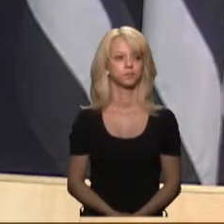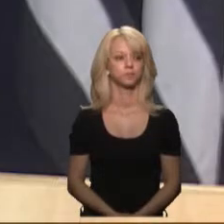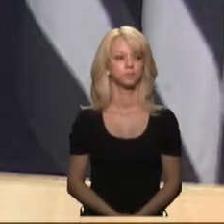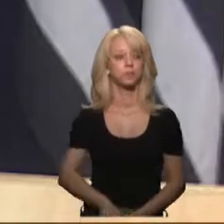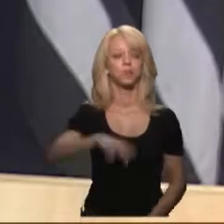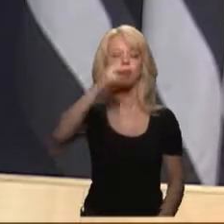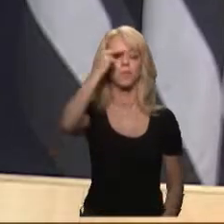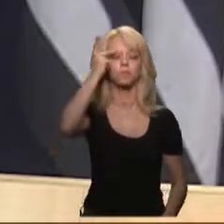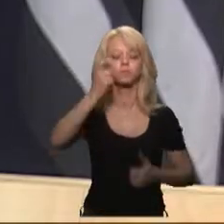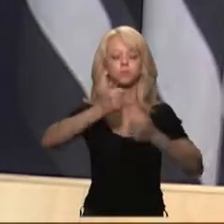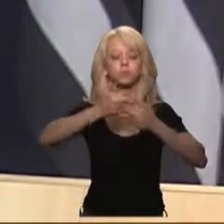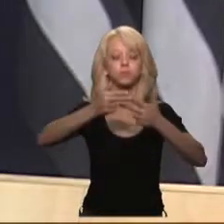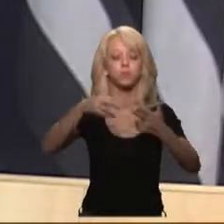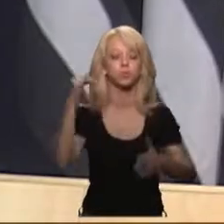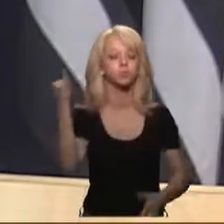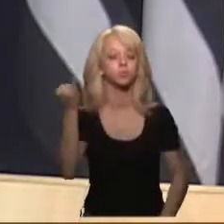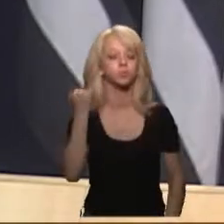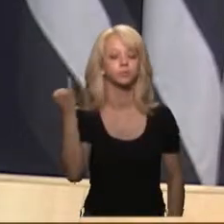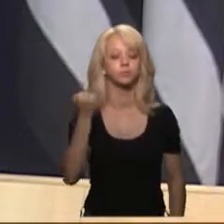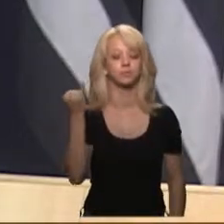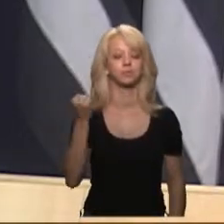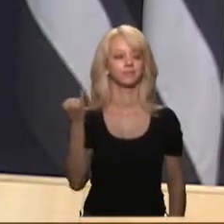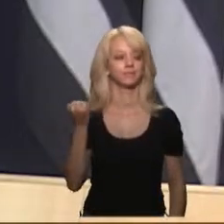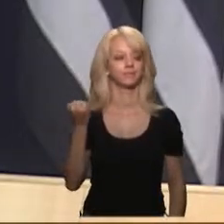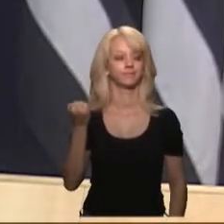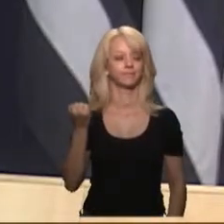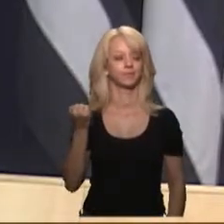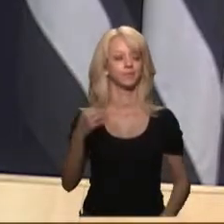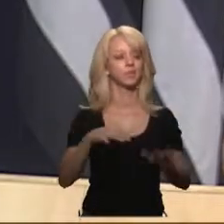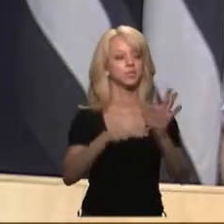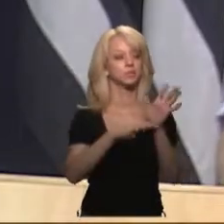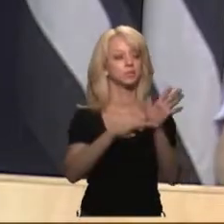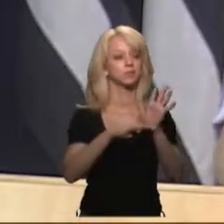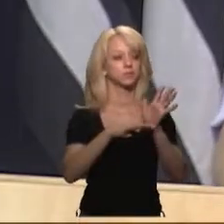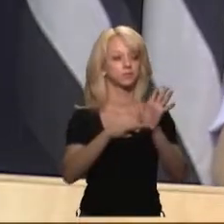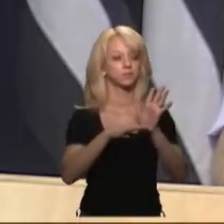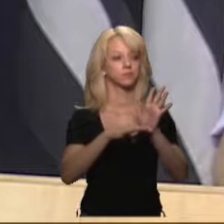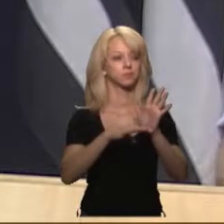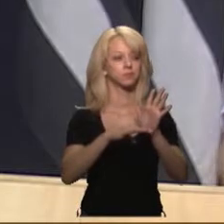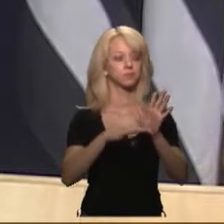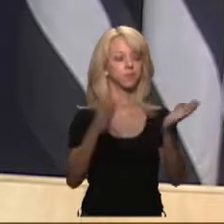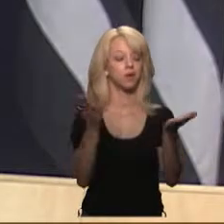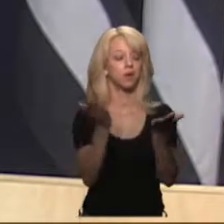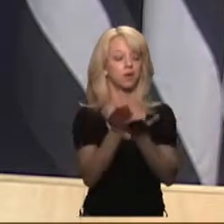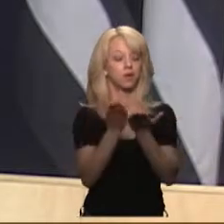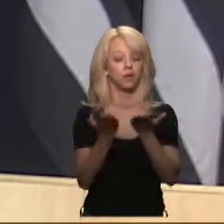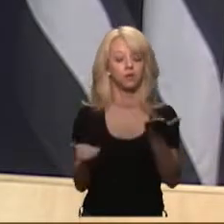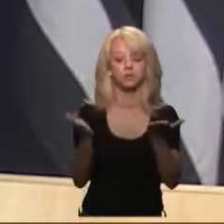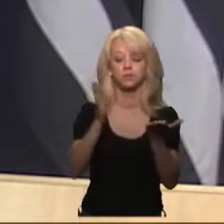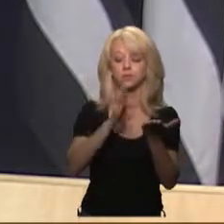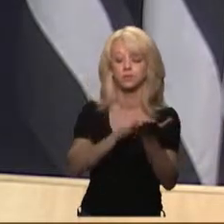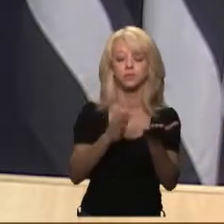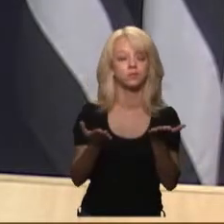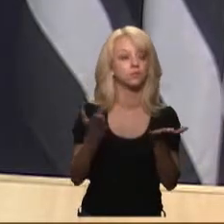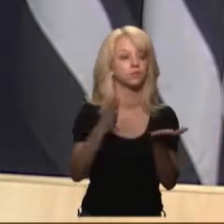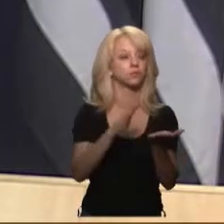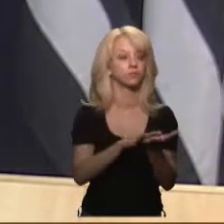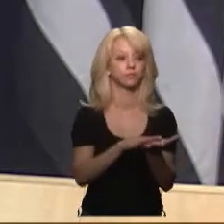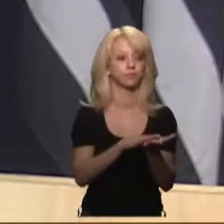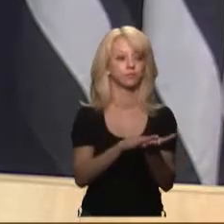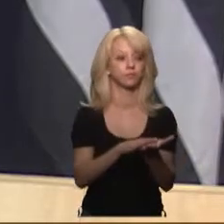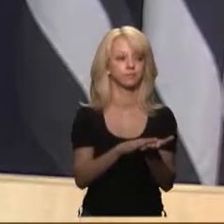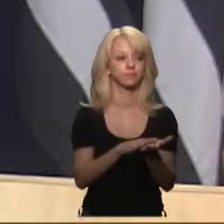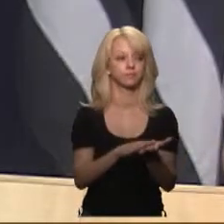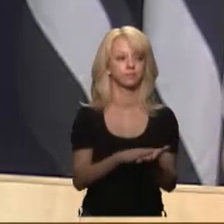de nível cinematográfico. E hoje, qual que é a mensagem que nós vamos mandar para o Brasil?